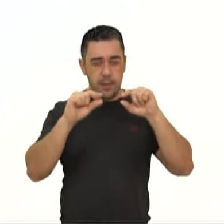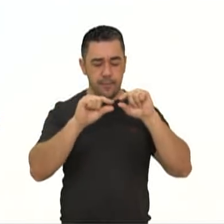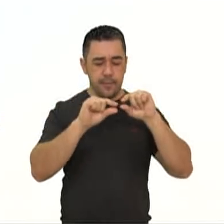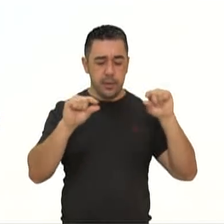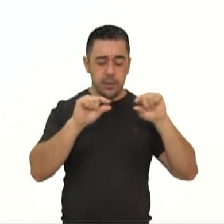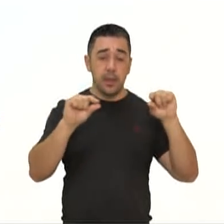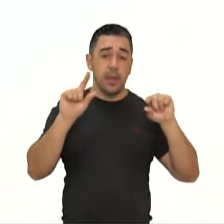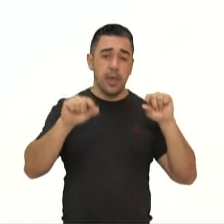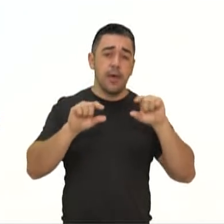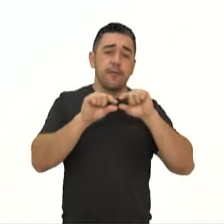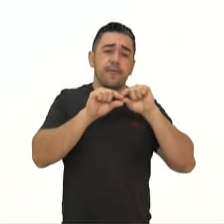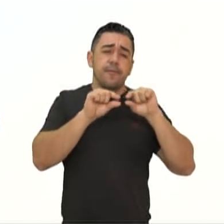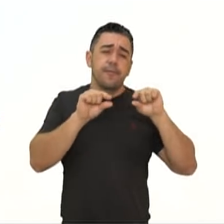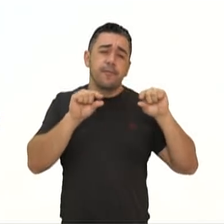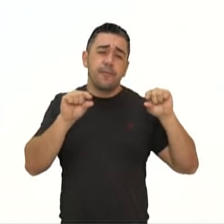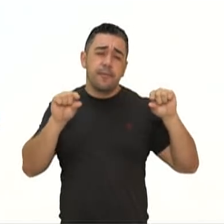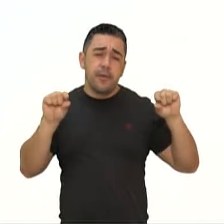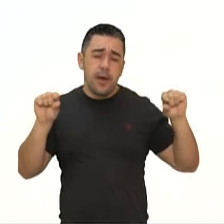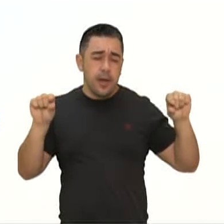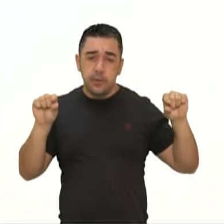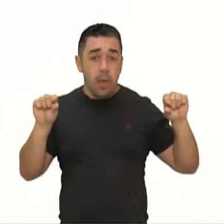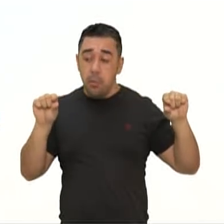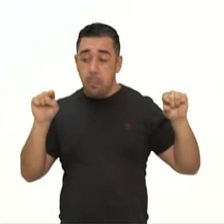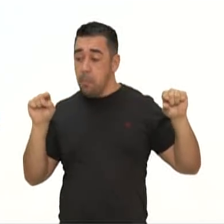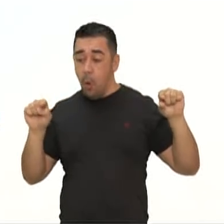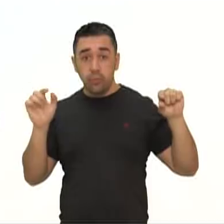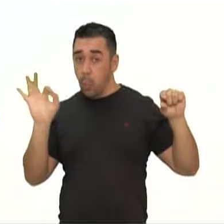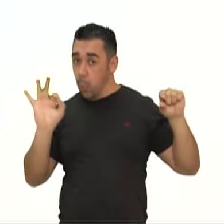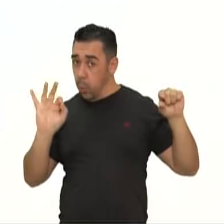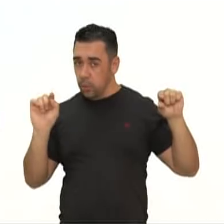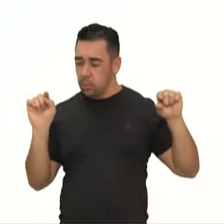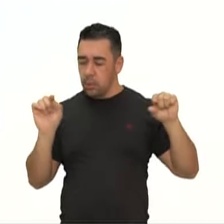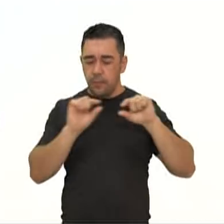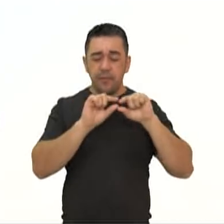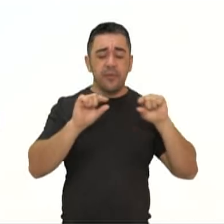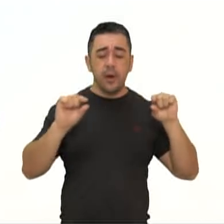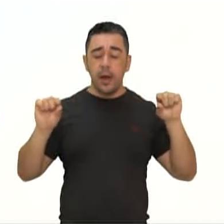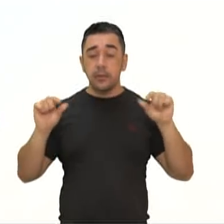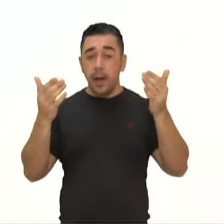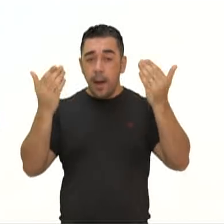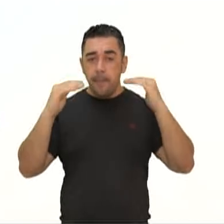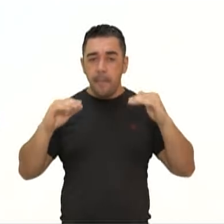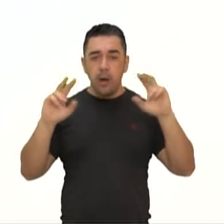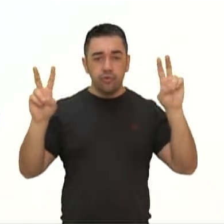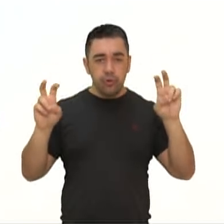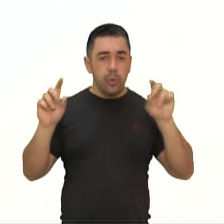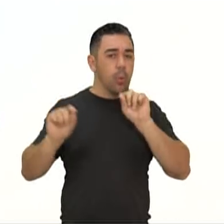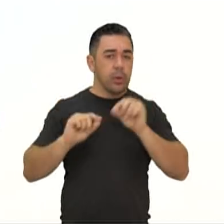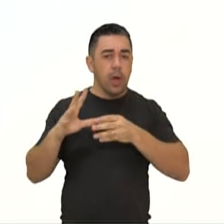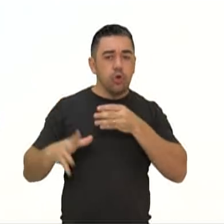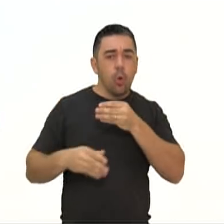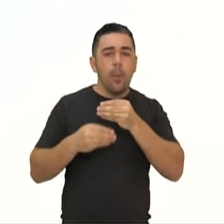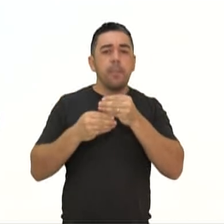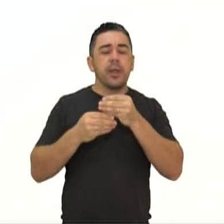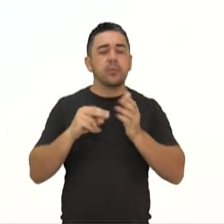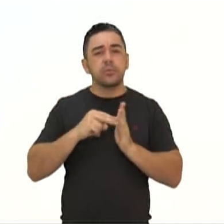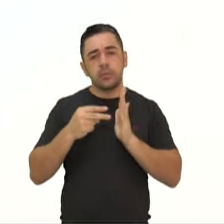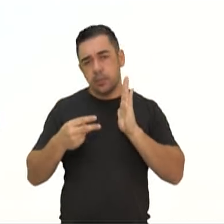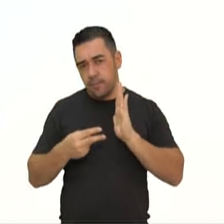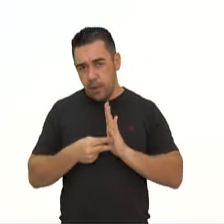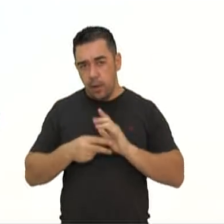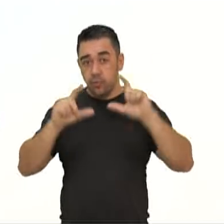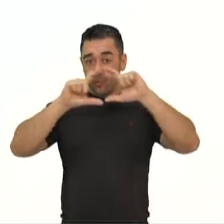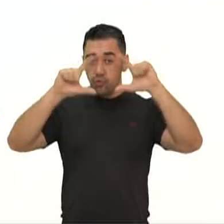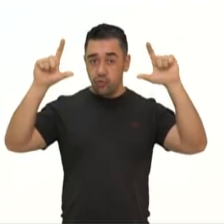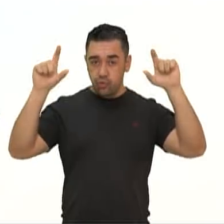frase ou período sem ponto final, que aparece abaixo do título e serve para completar seu sentido